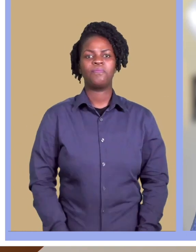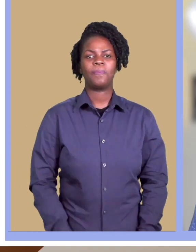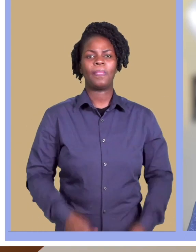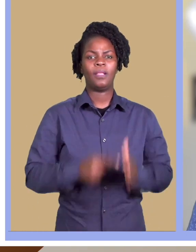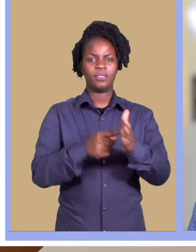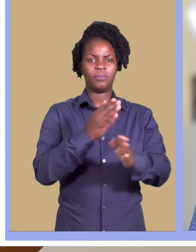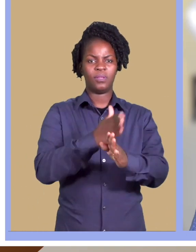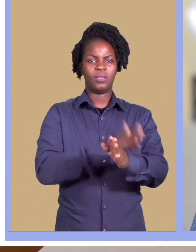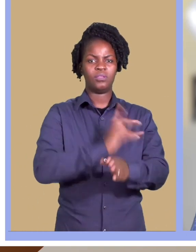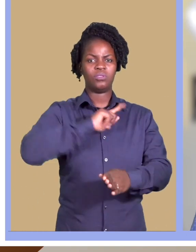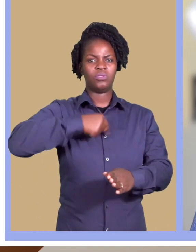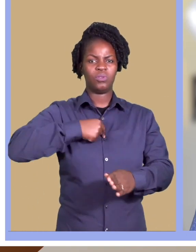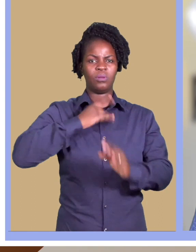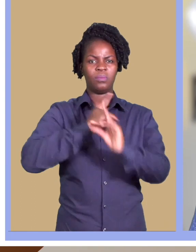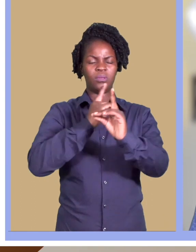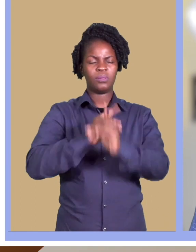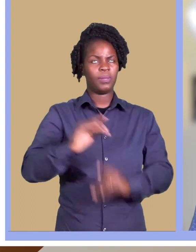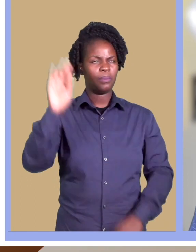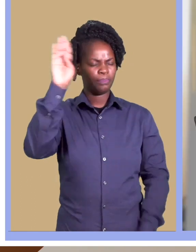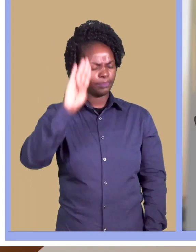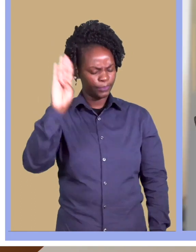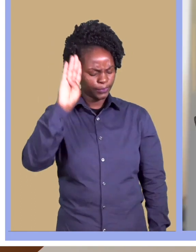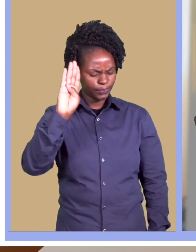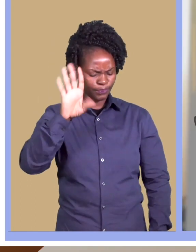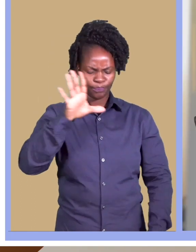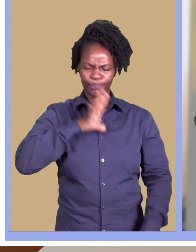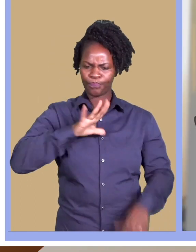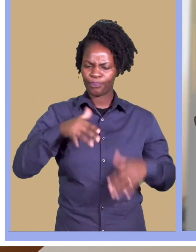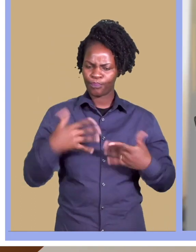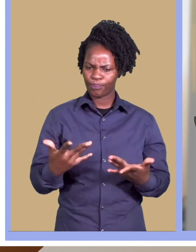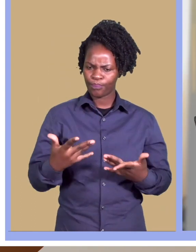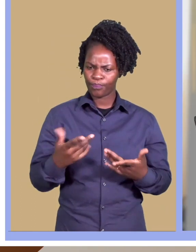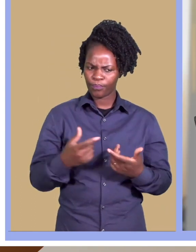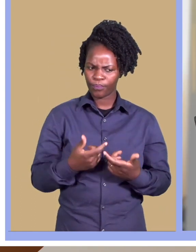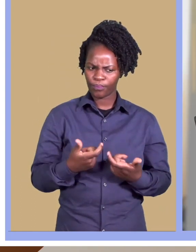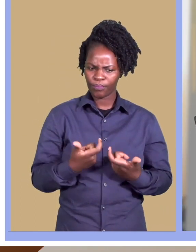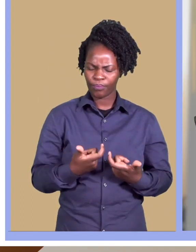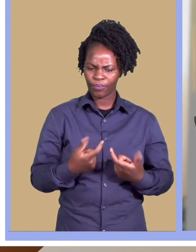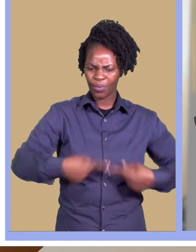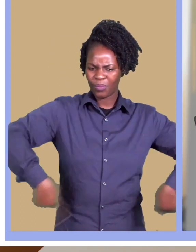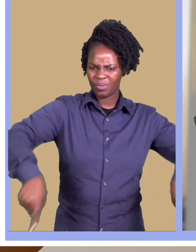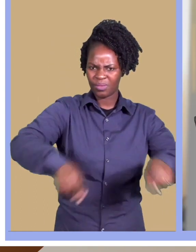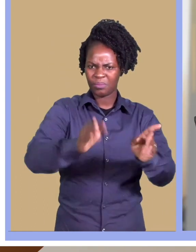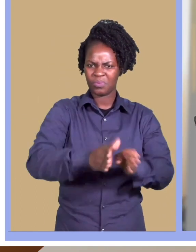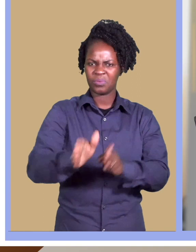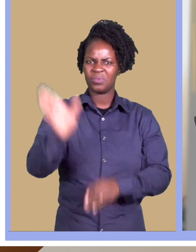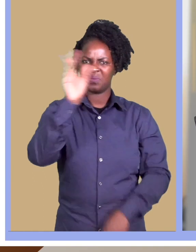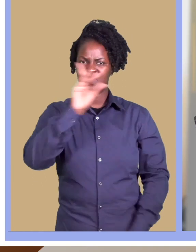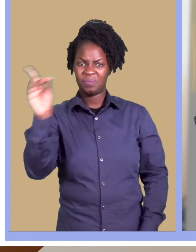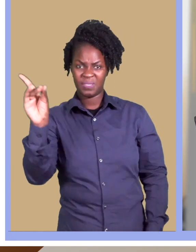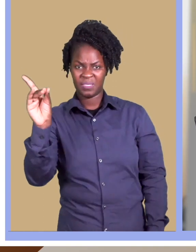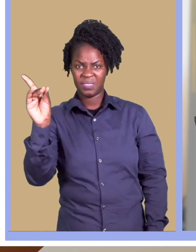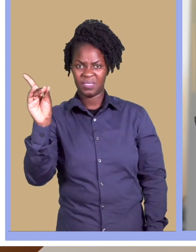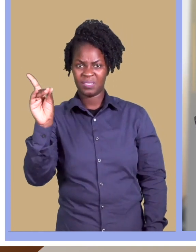Boane, existe lá o Comitê de Gestão de Desastre, não existiam lá pessoas com deficiência